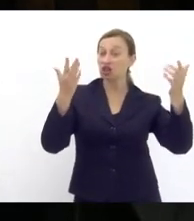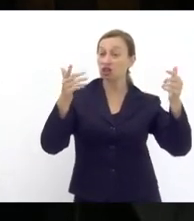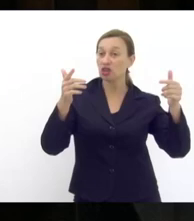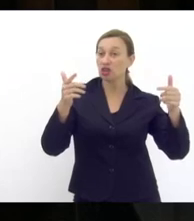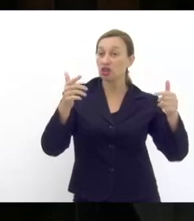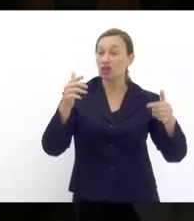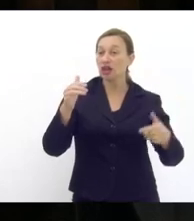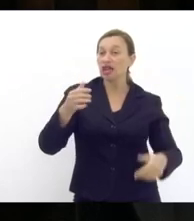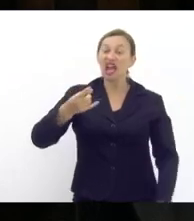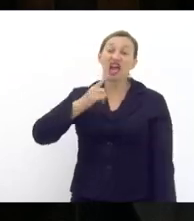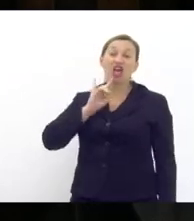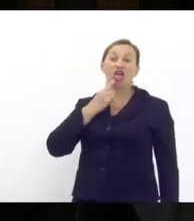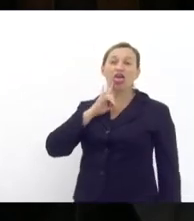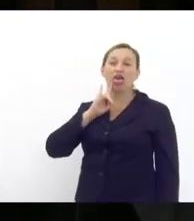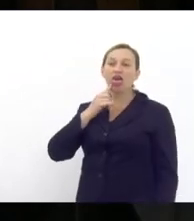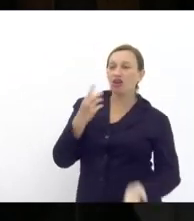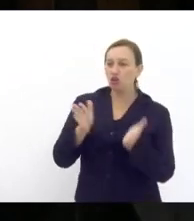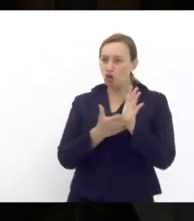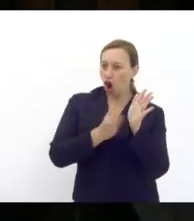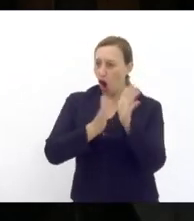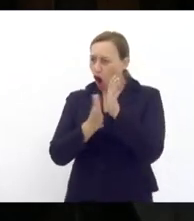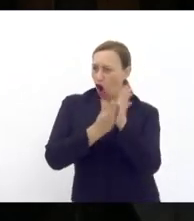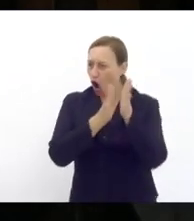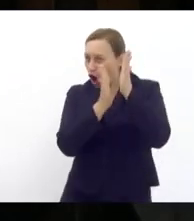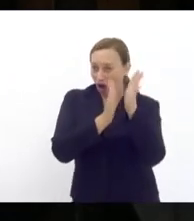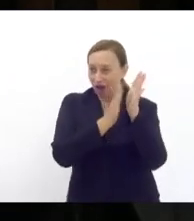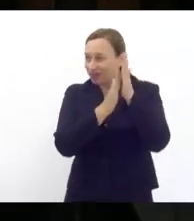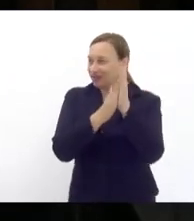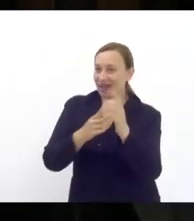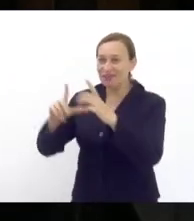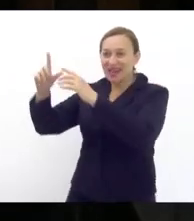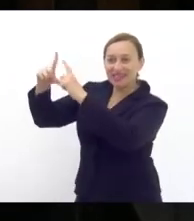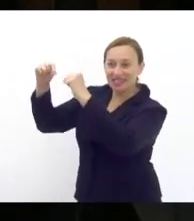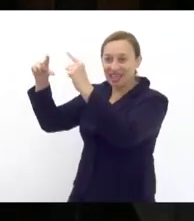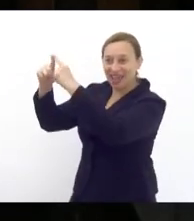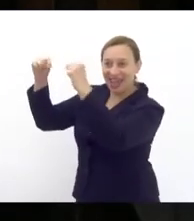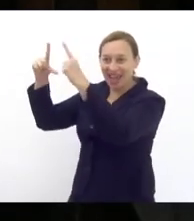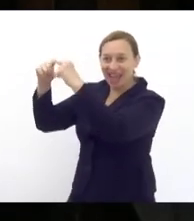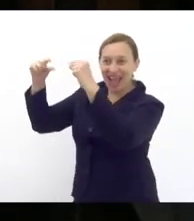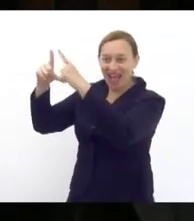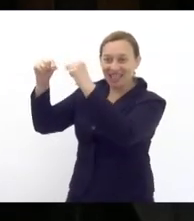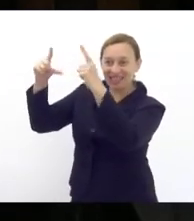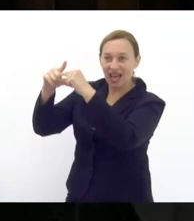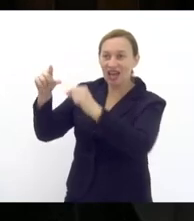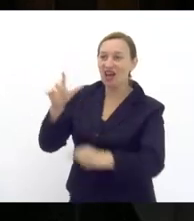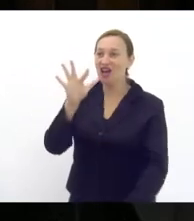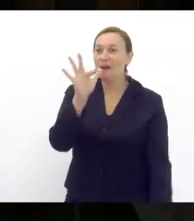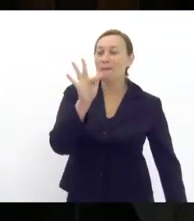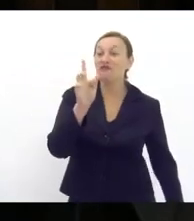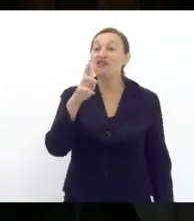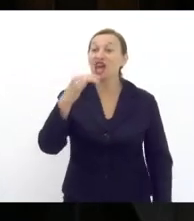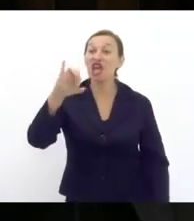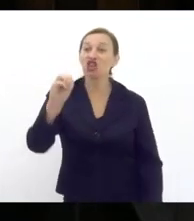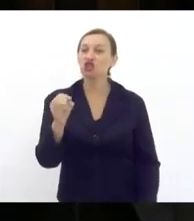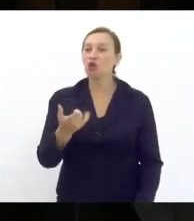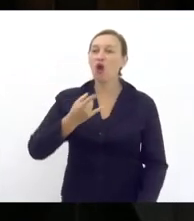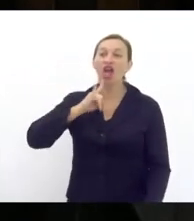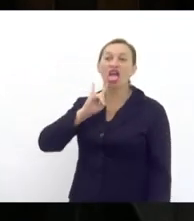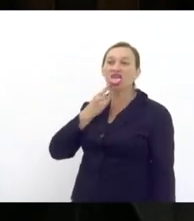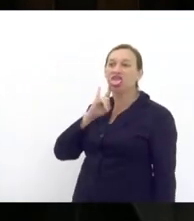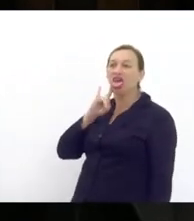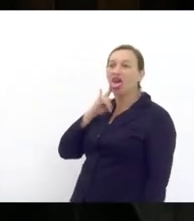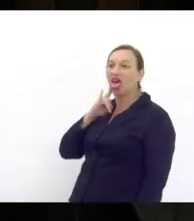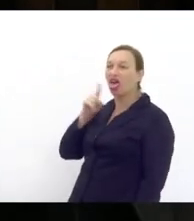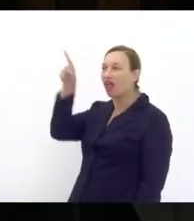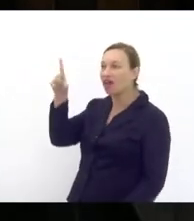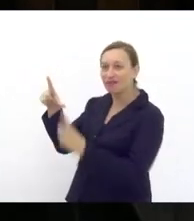regada muita cachaça e samba lá em Brasília. Cadê o pessoal que veio trabalhar? Preferiram tomar cachaça em Brasília, nosso